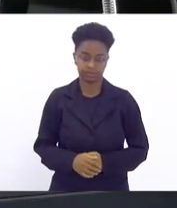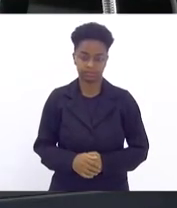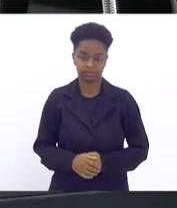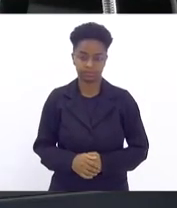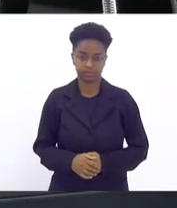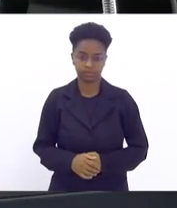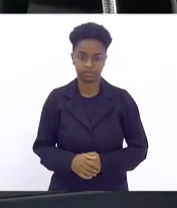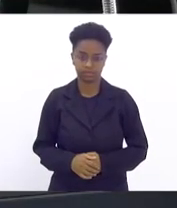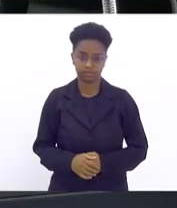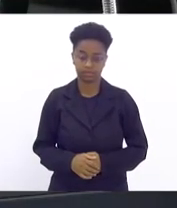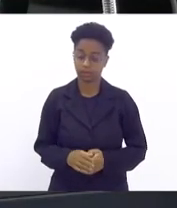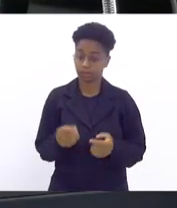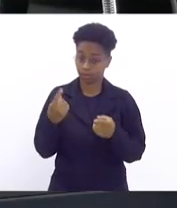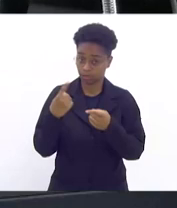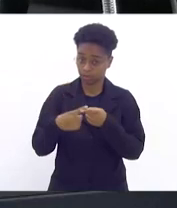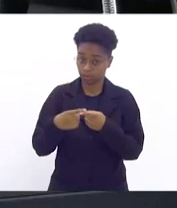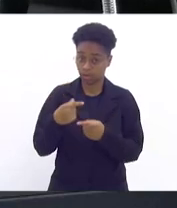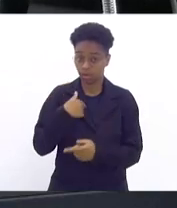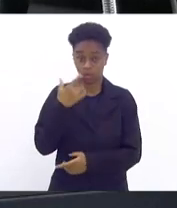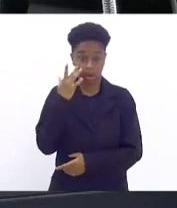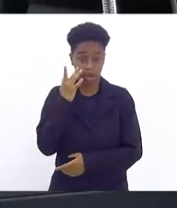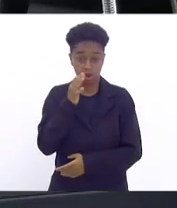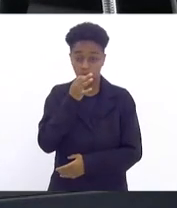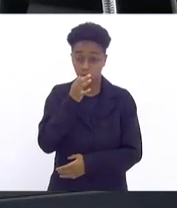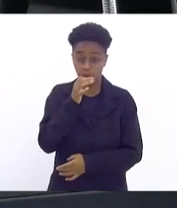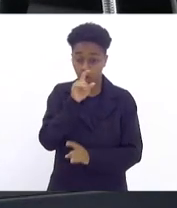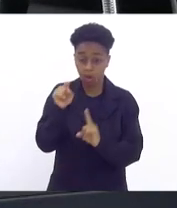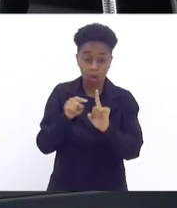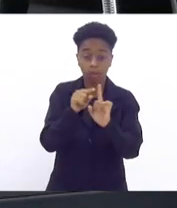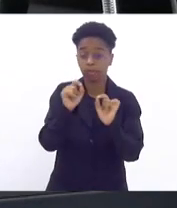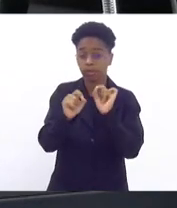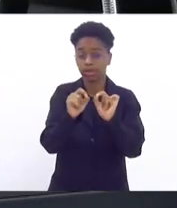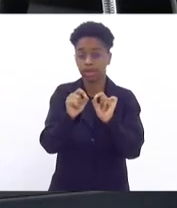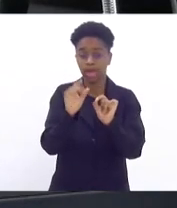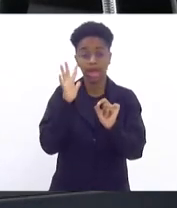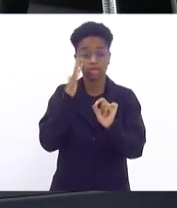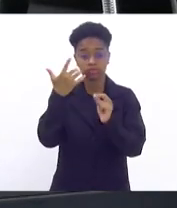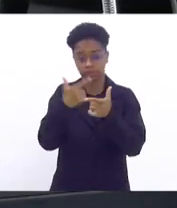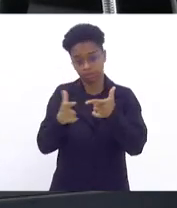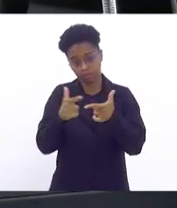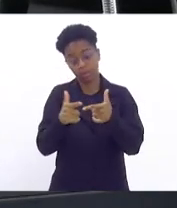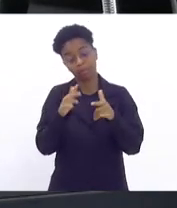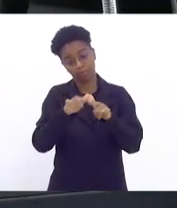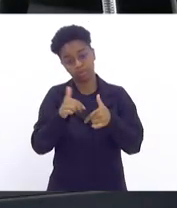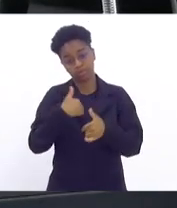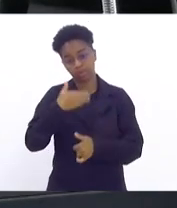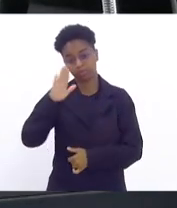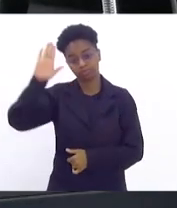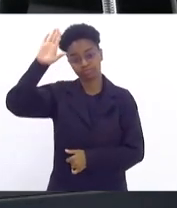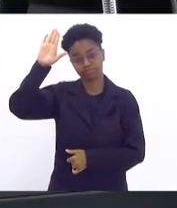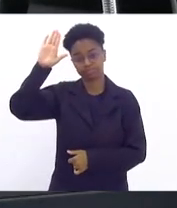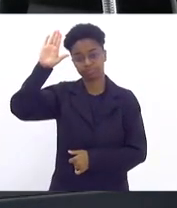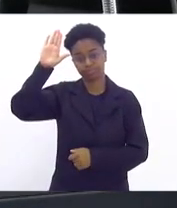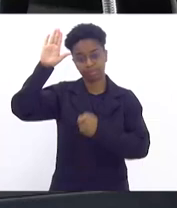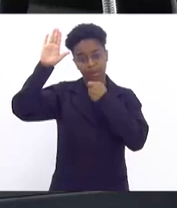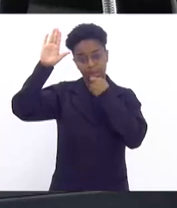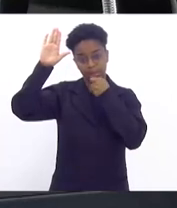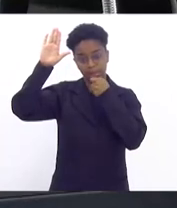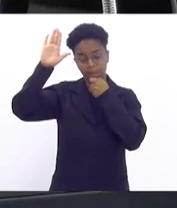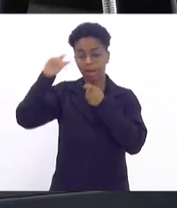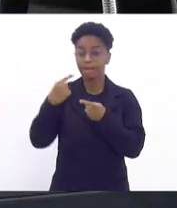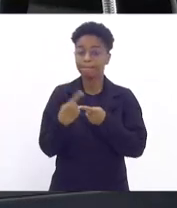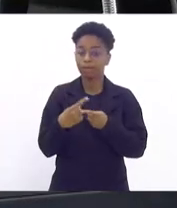porque acho que o intuito é sanar esse problema é só por isso que eu pedi a palavra porque